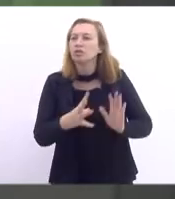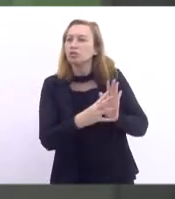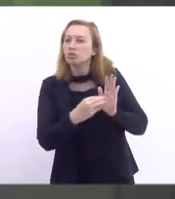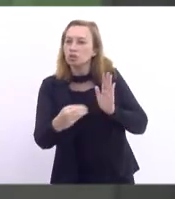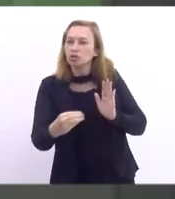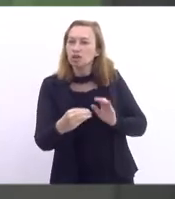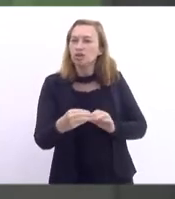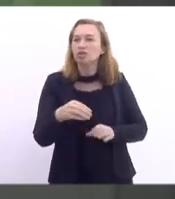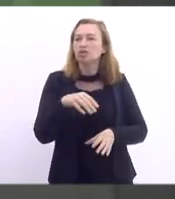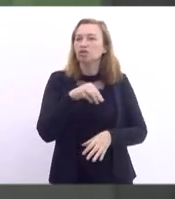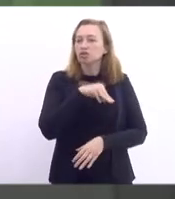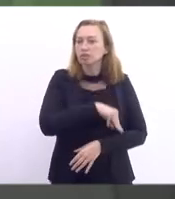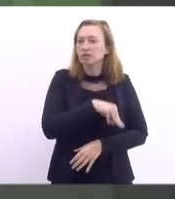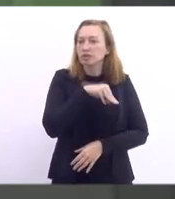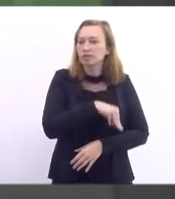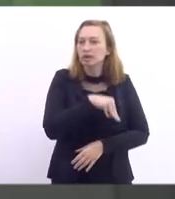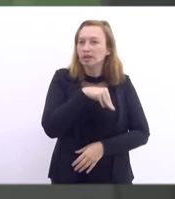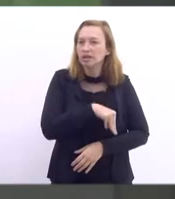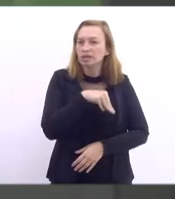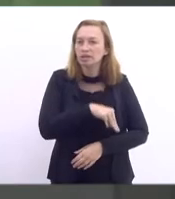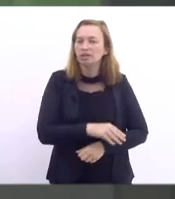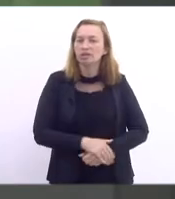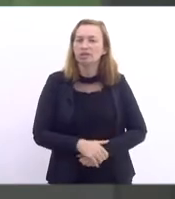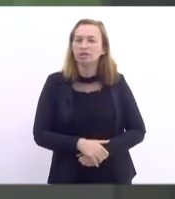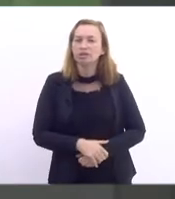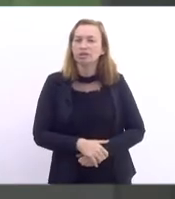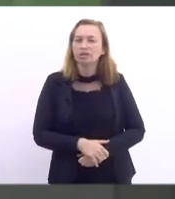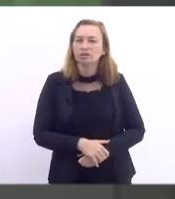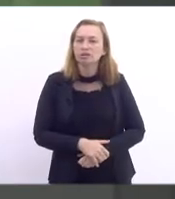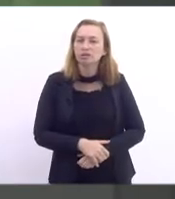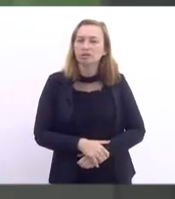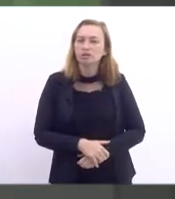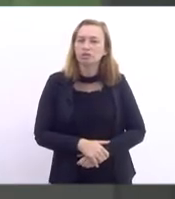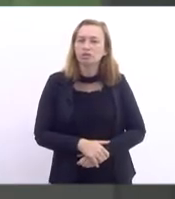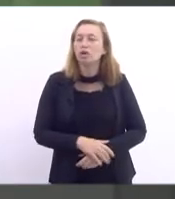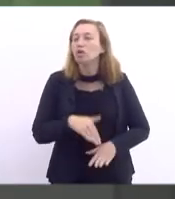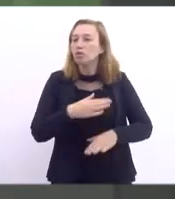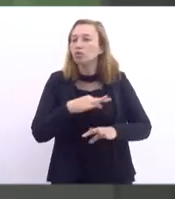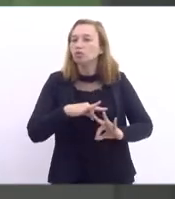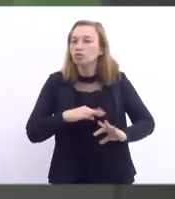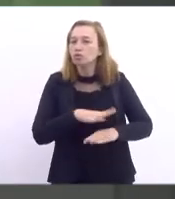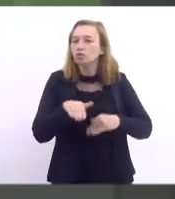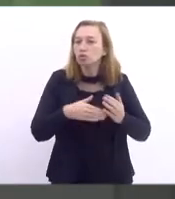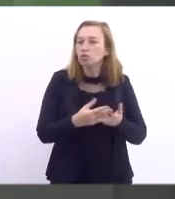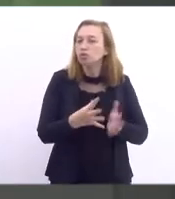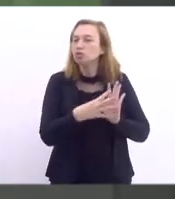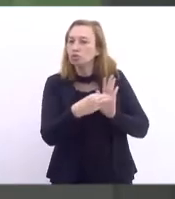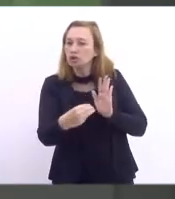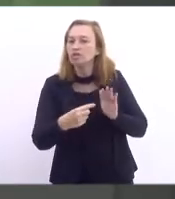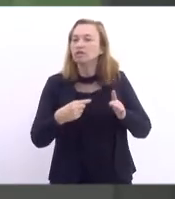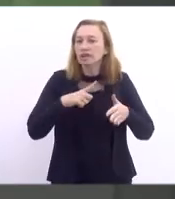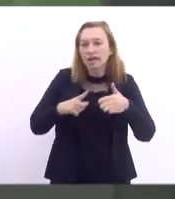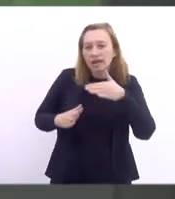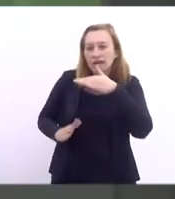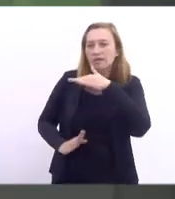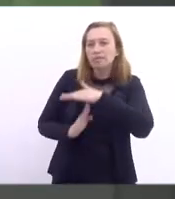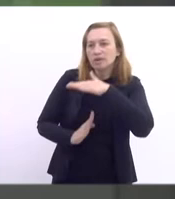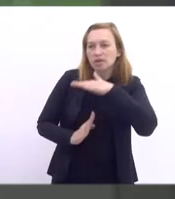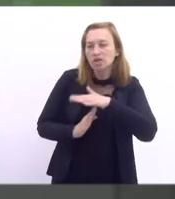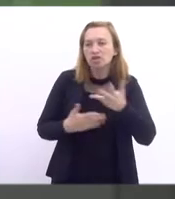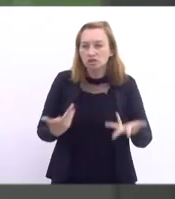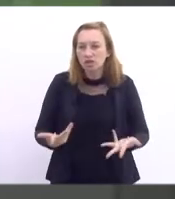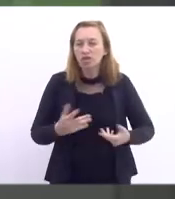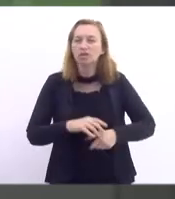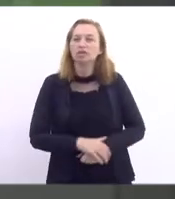modelo matemático é e como todo modelo matemático tem as suas limitações porque tem